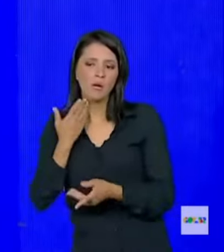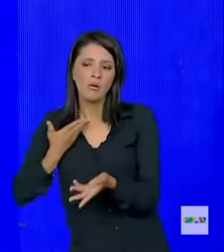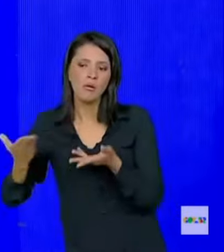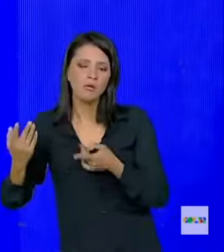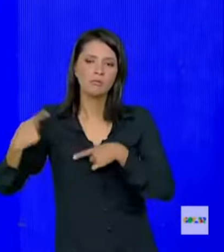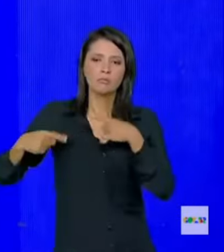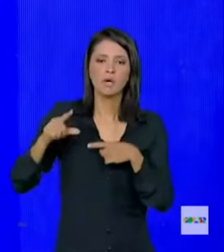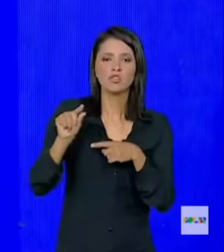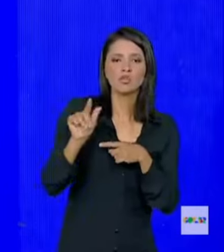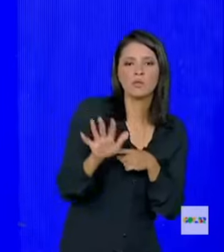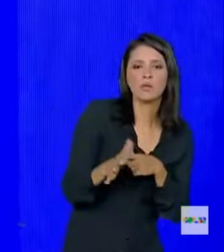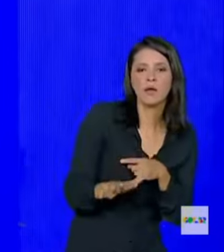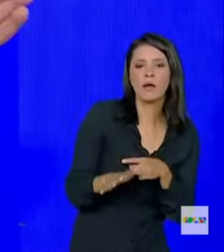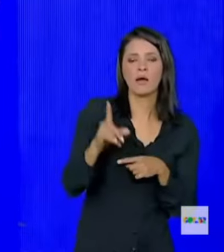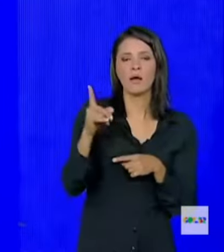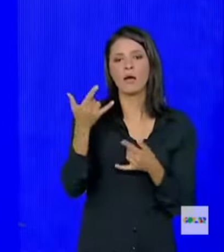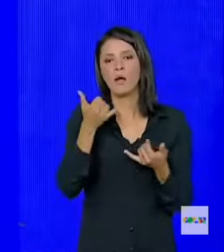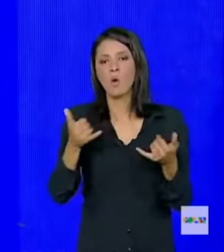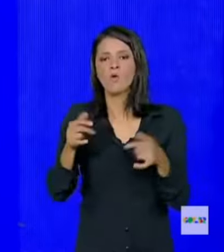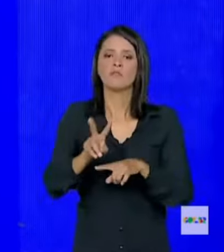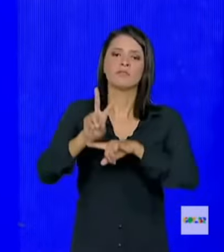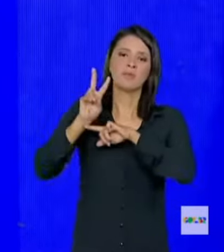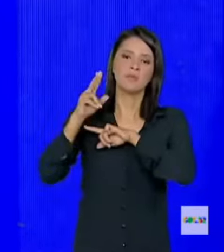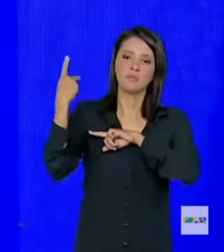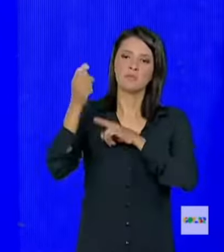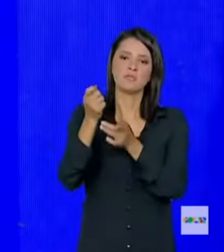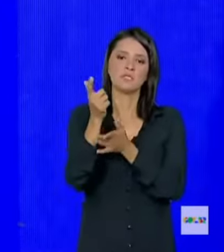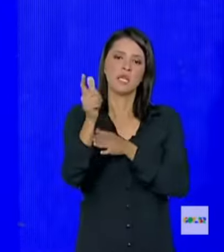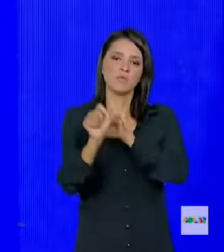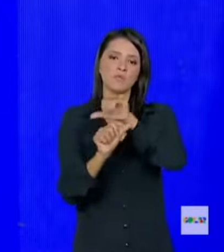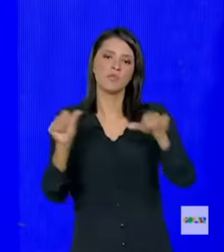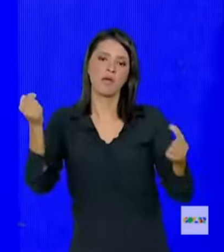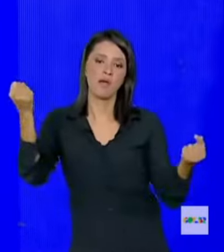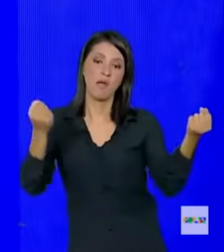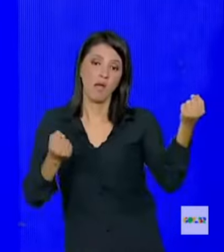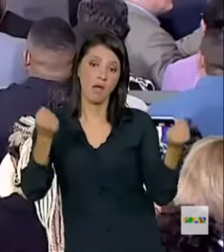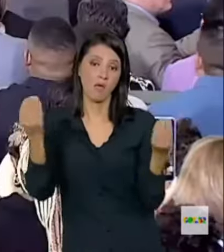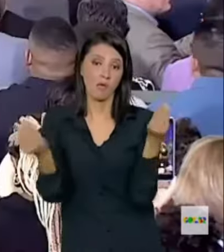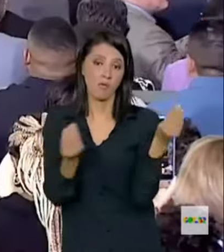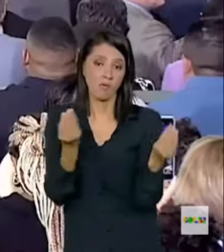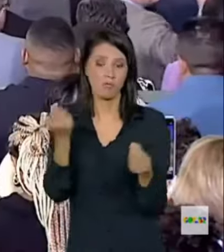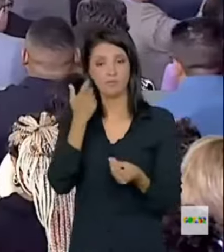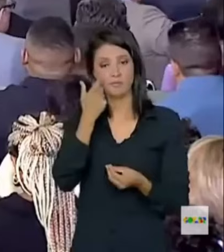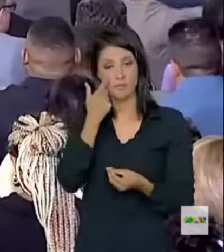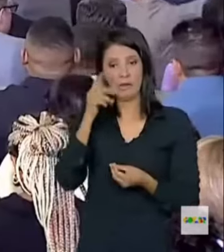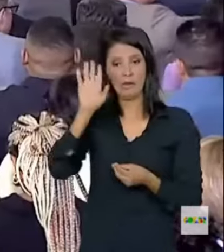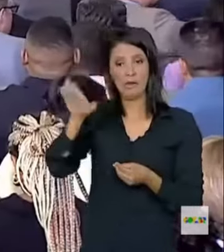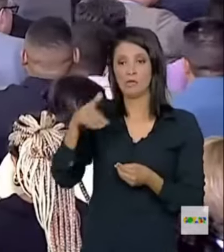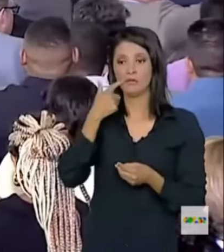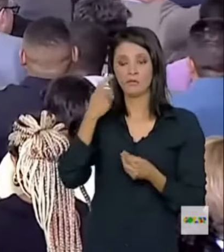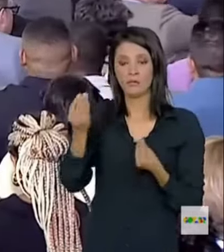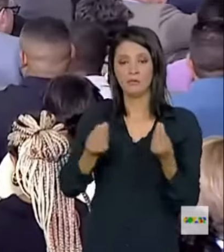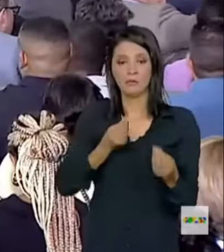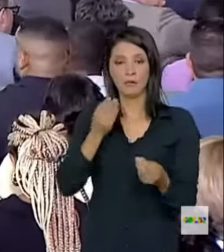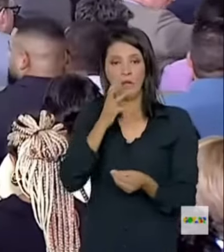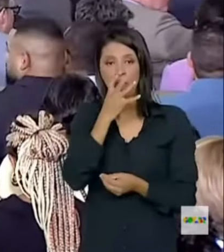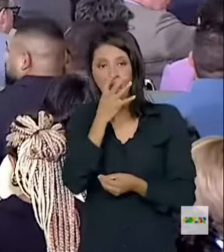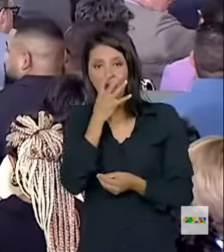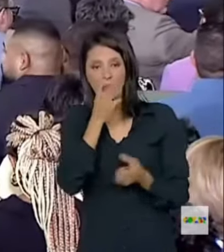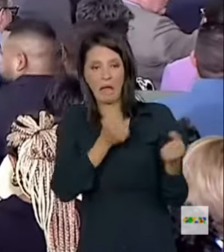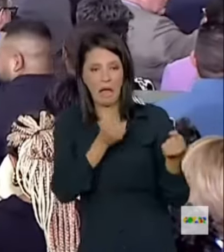fazer baratear uma linha de financiamento para vocês poderem trocar o carro de vocês e não ficarem andando com